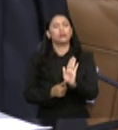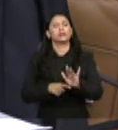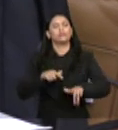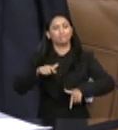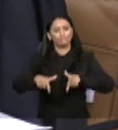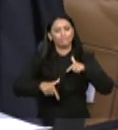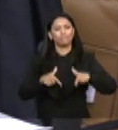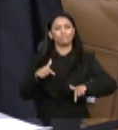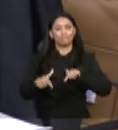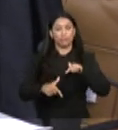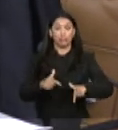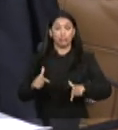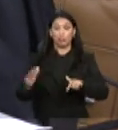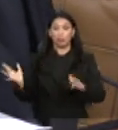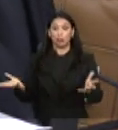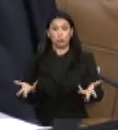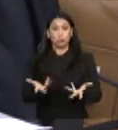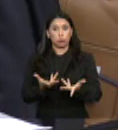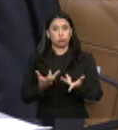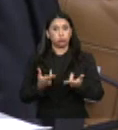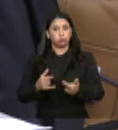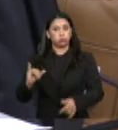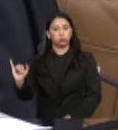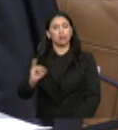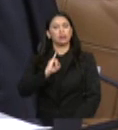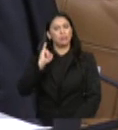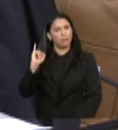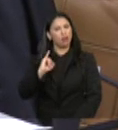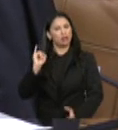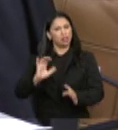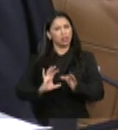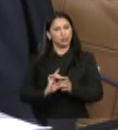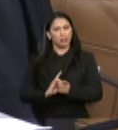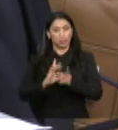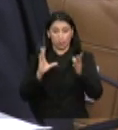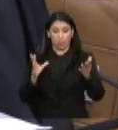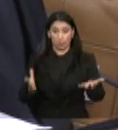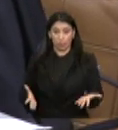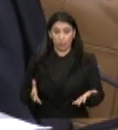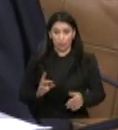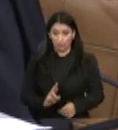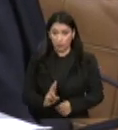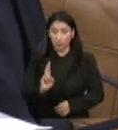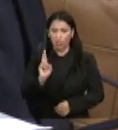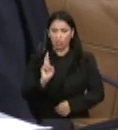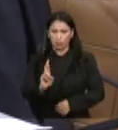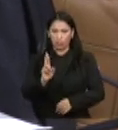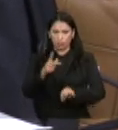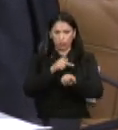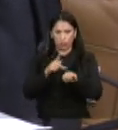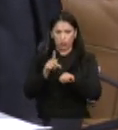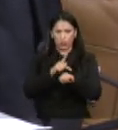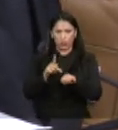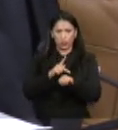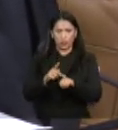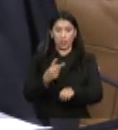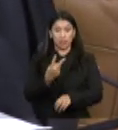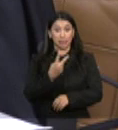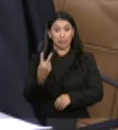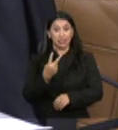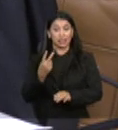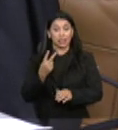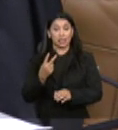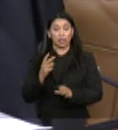serviço extraordinário importância para a democracia representou o país na segunda